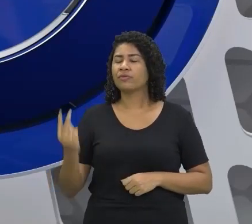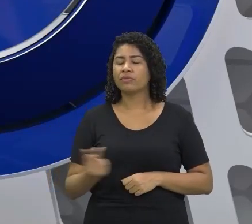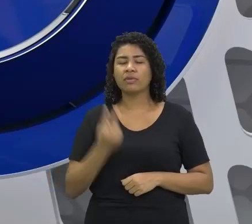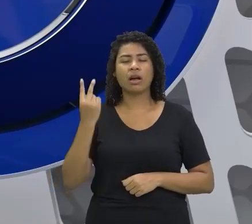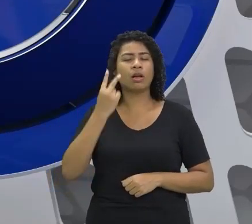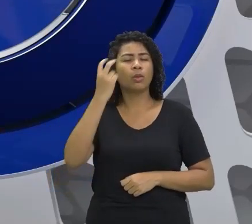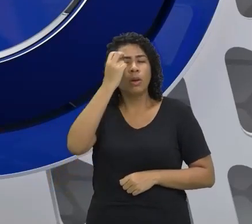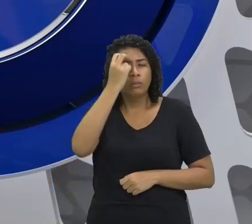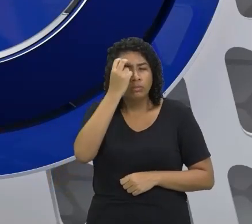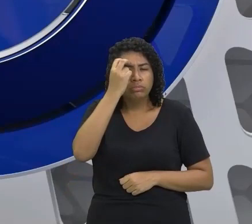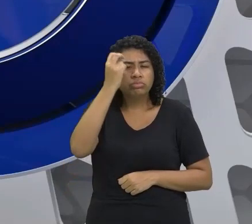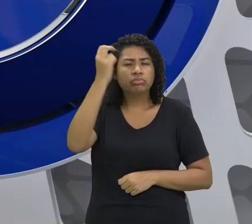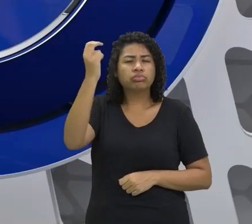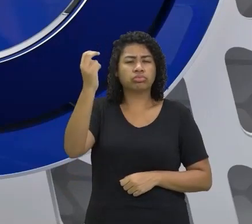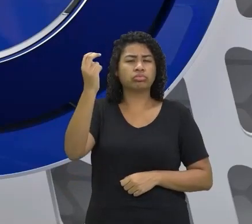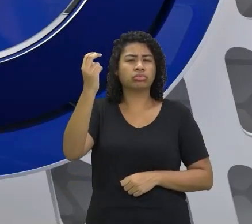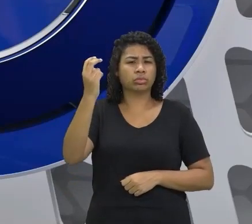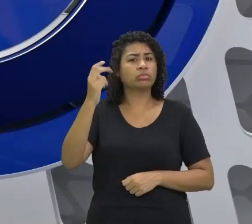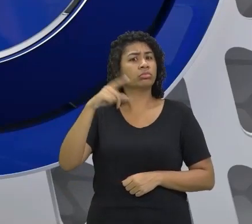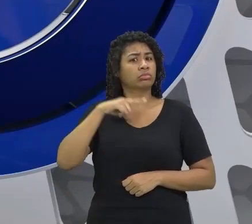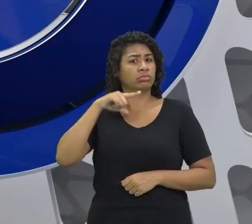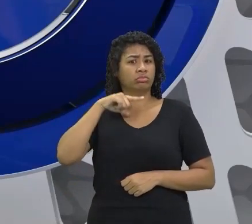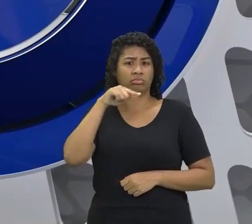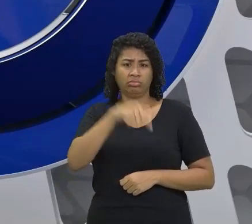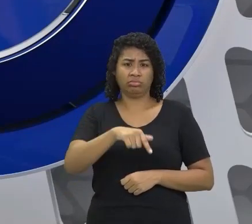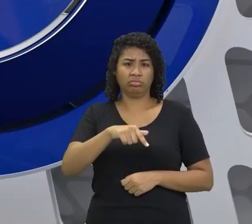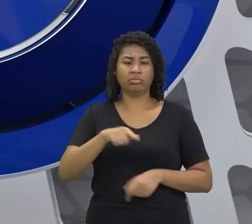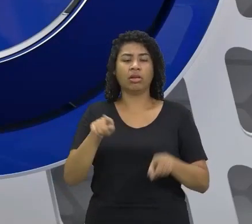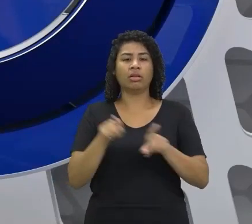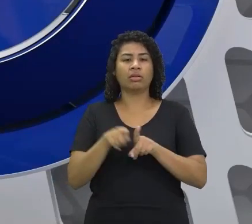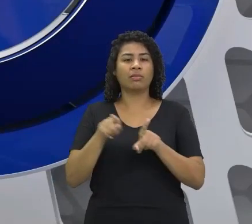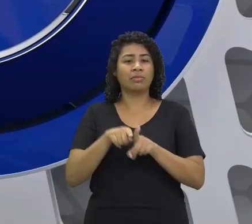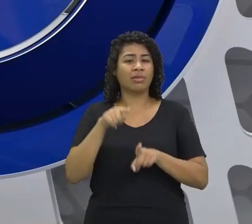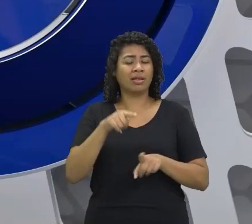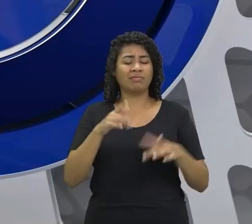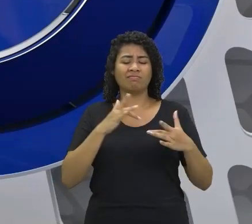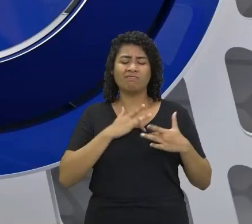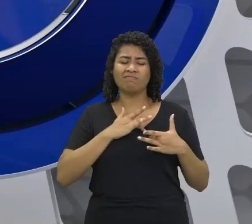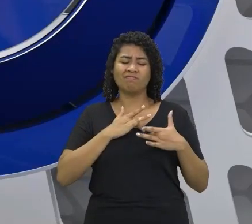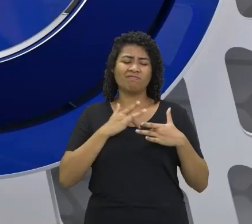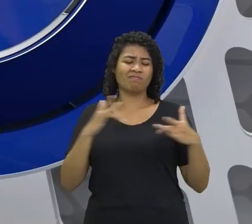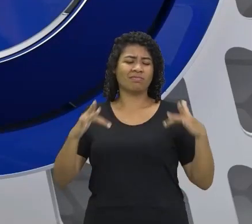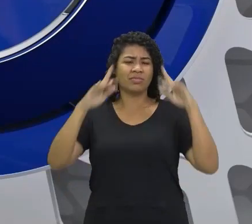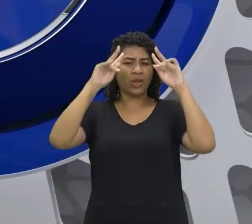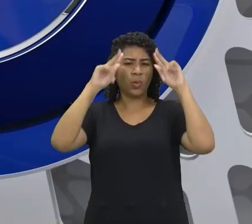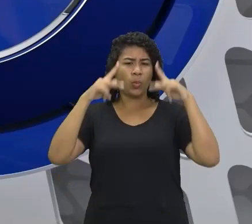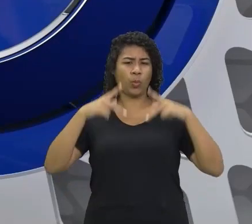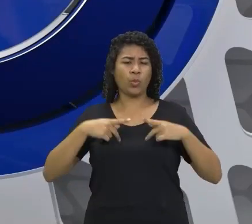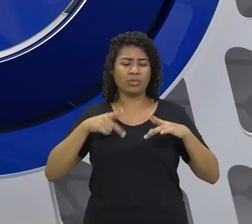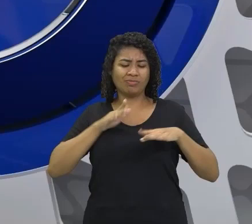sabedoria, de condução e também são mestras em humanidade, né?